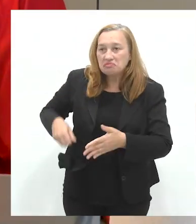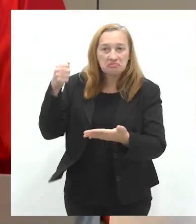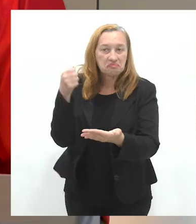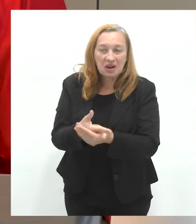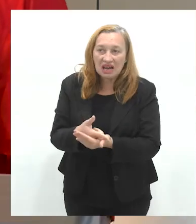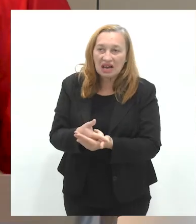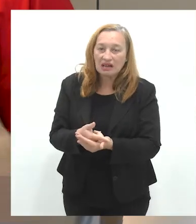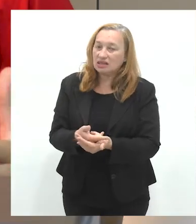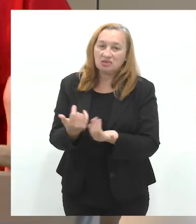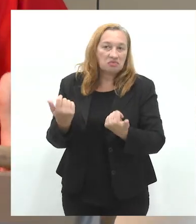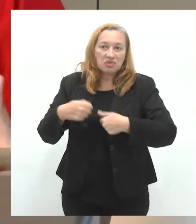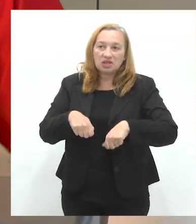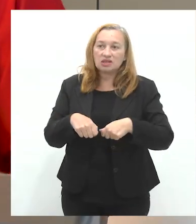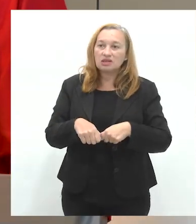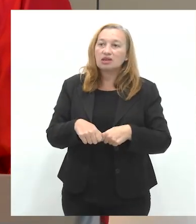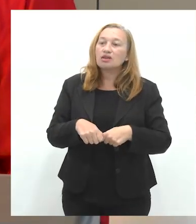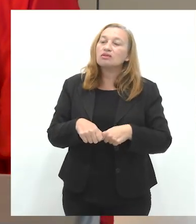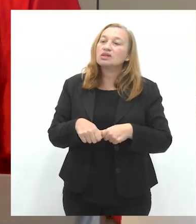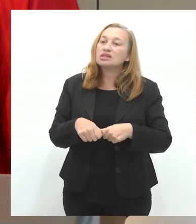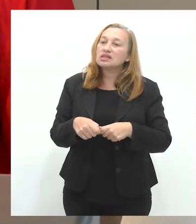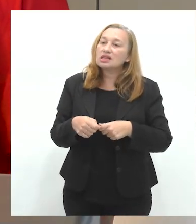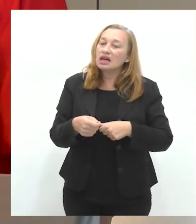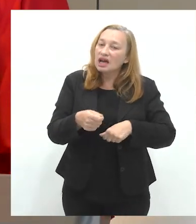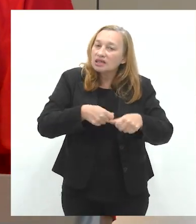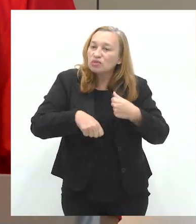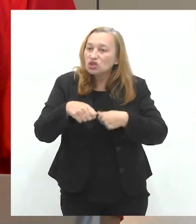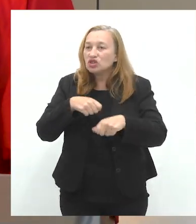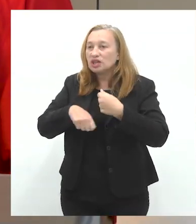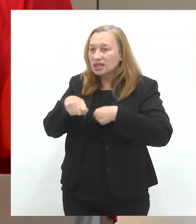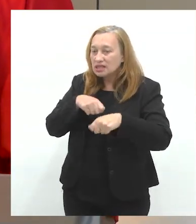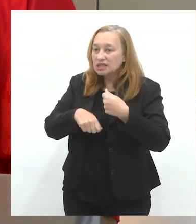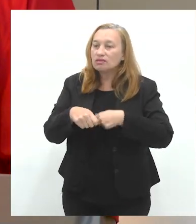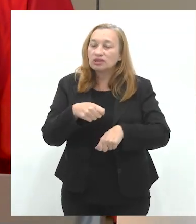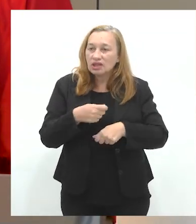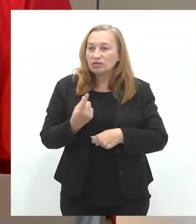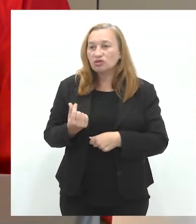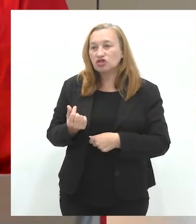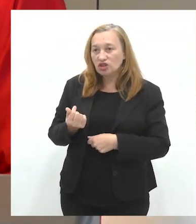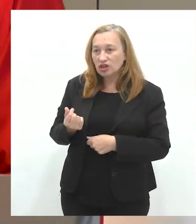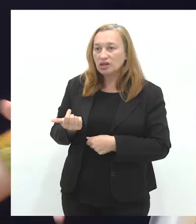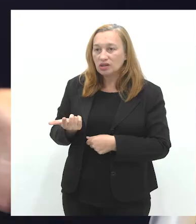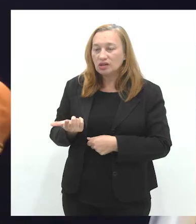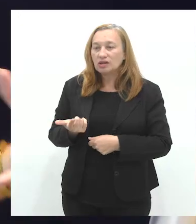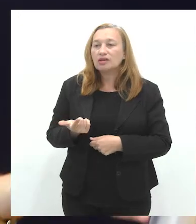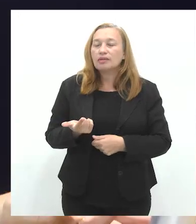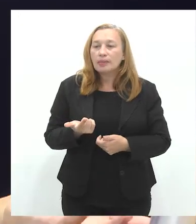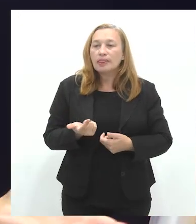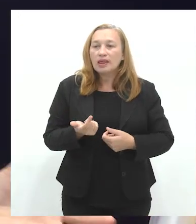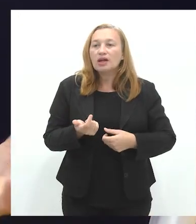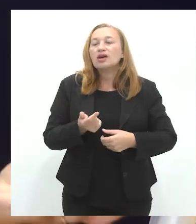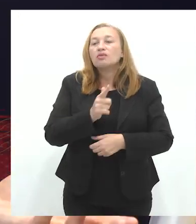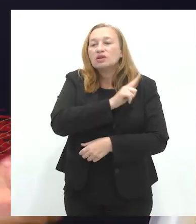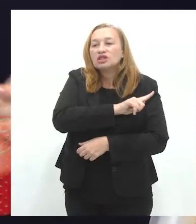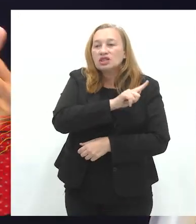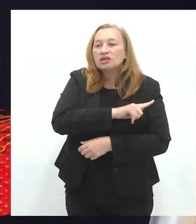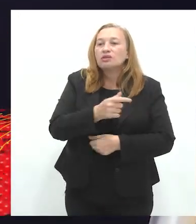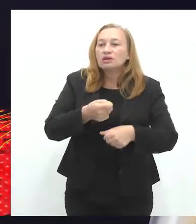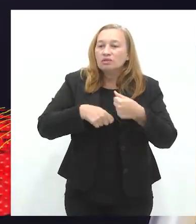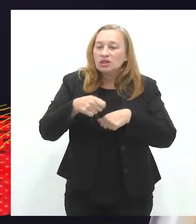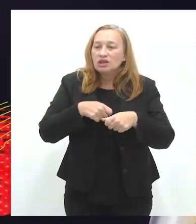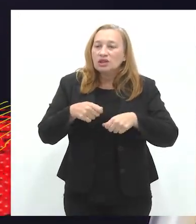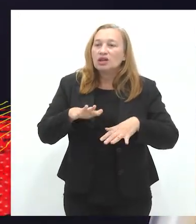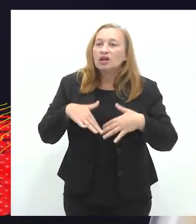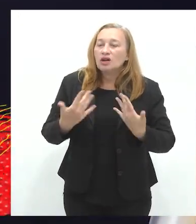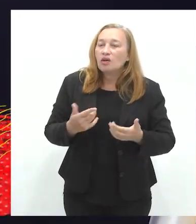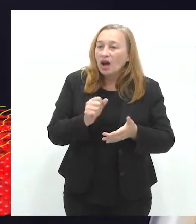isso, né? Você, Sim, você, você remanejou ali, né? Fez o jogo da economia. uma administração, uma Sim, gestão. uma E